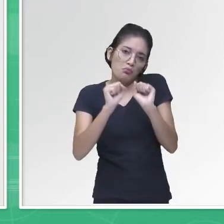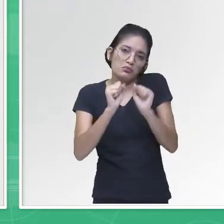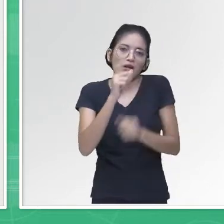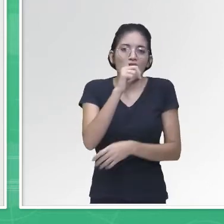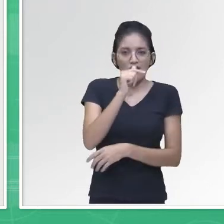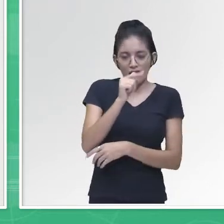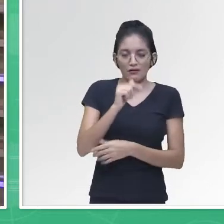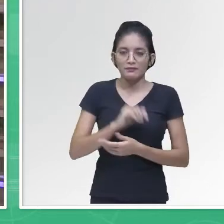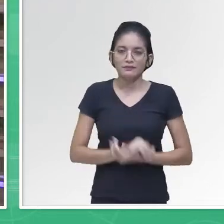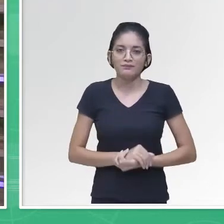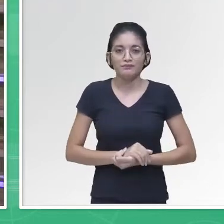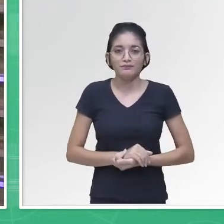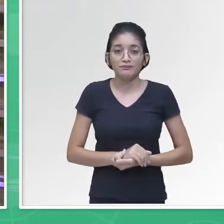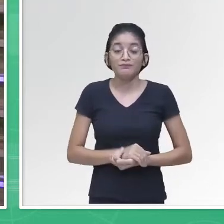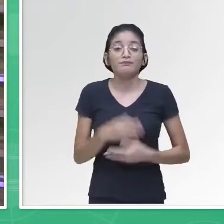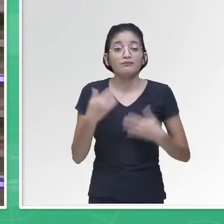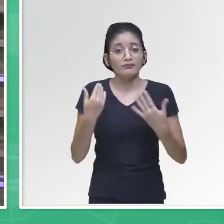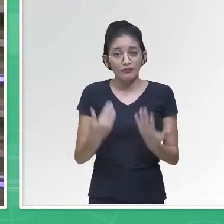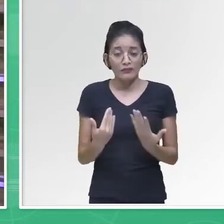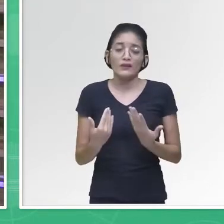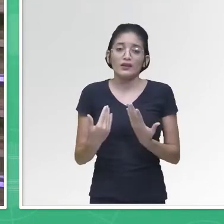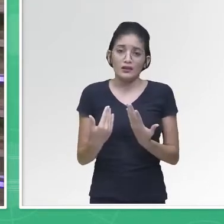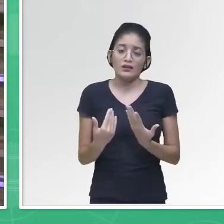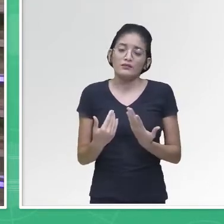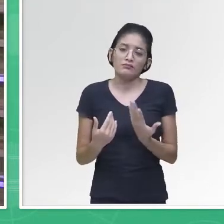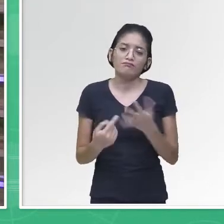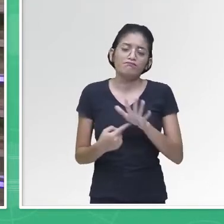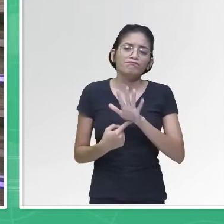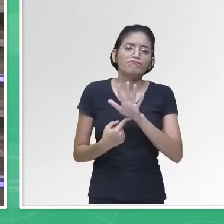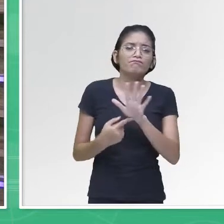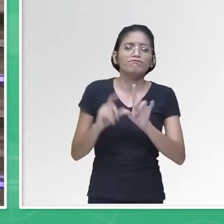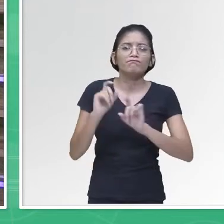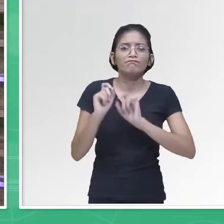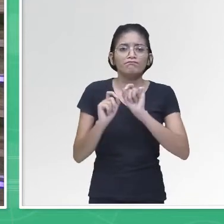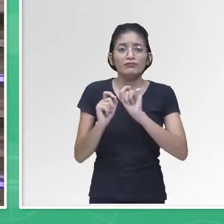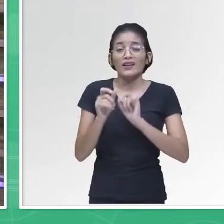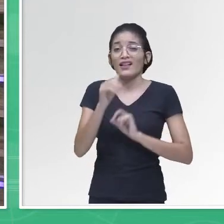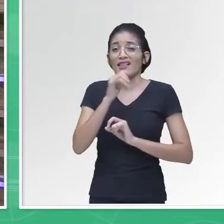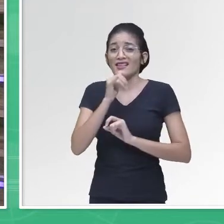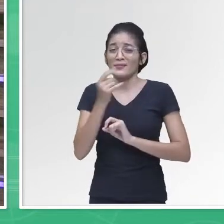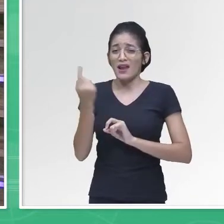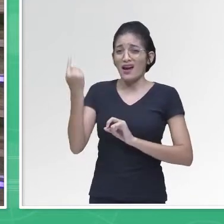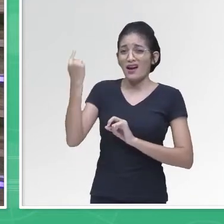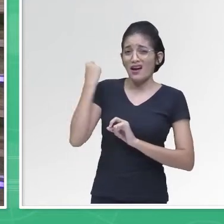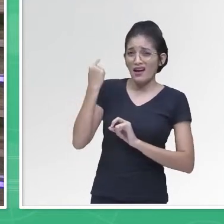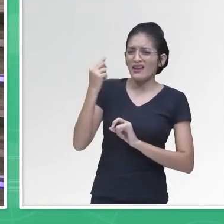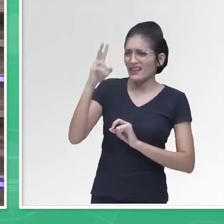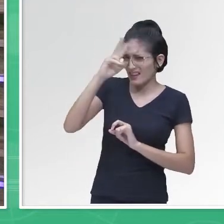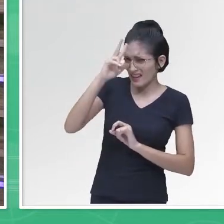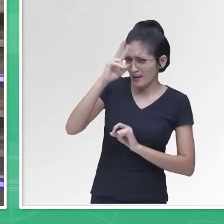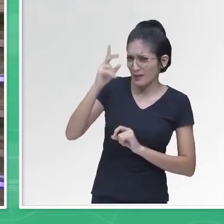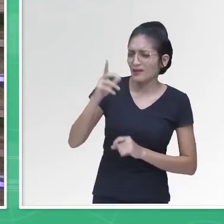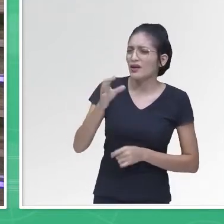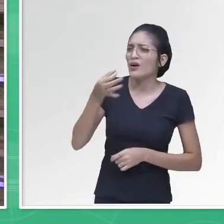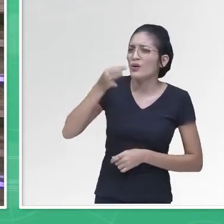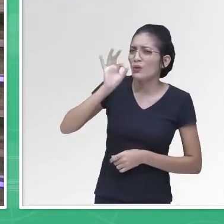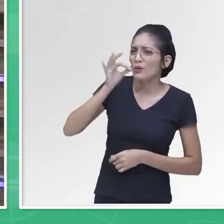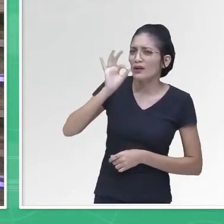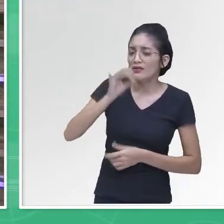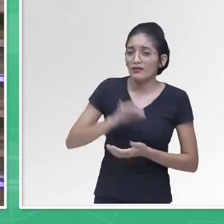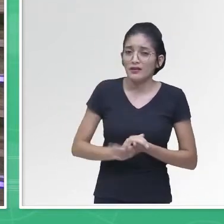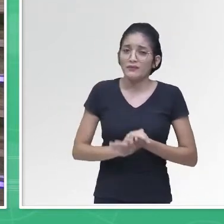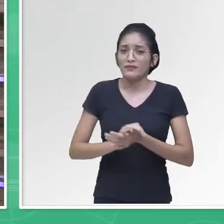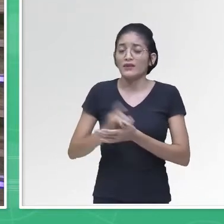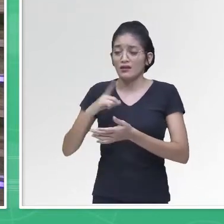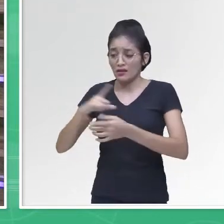solvente. E aí a gente vai resgatar o exemplo lá do café solúvel. O